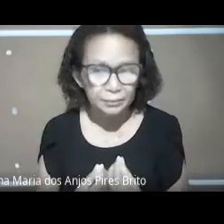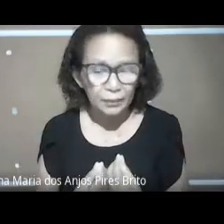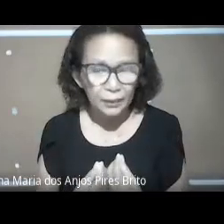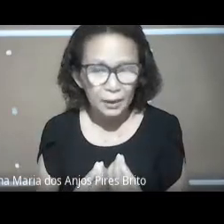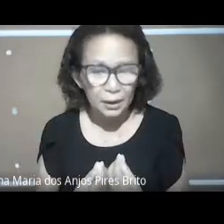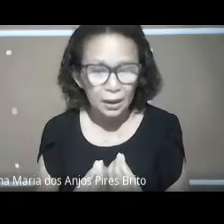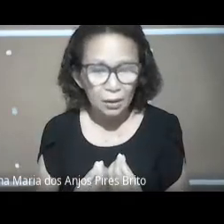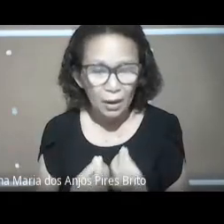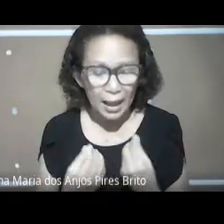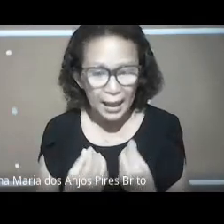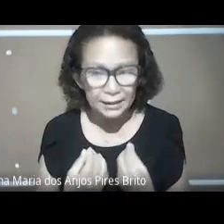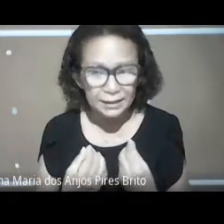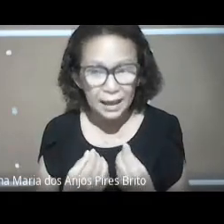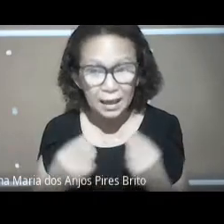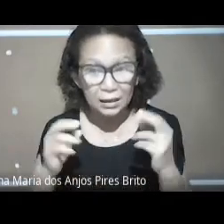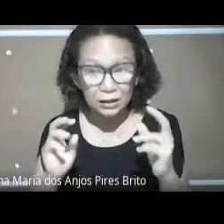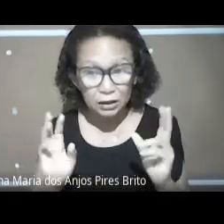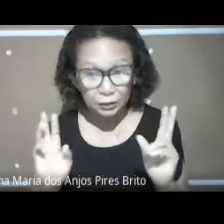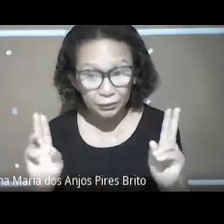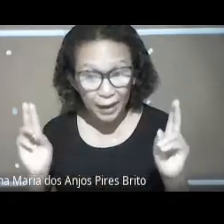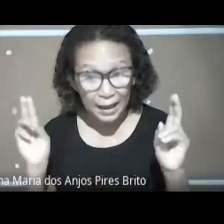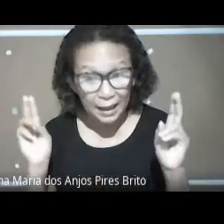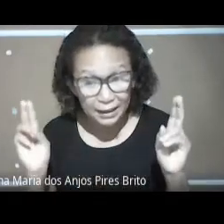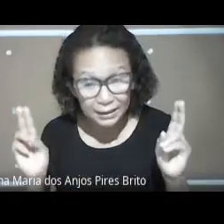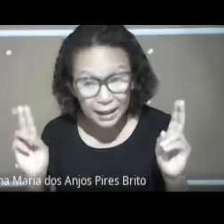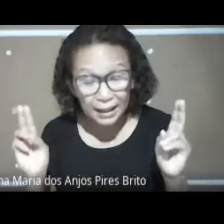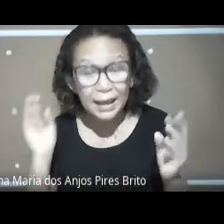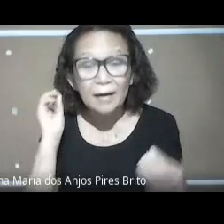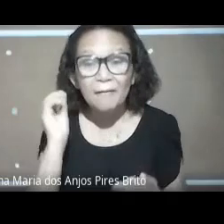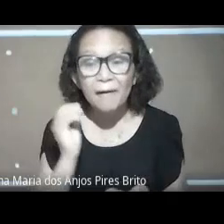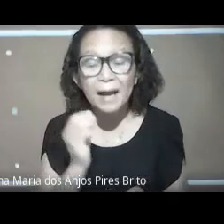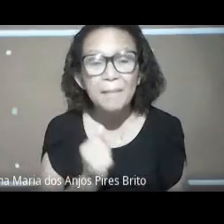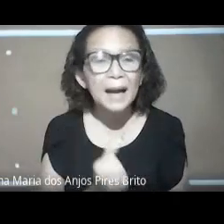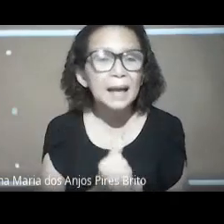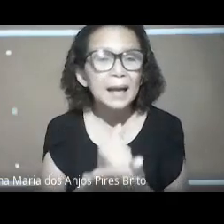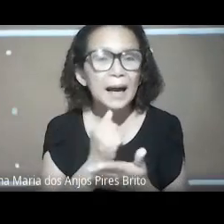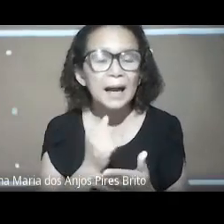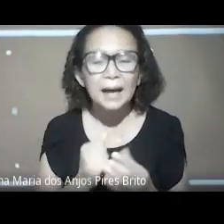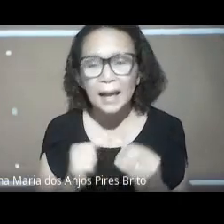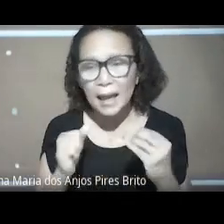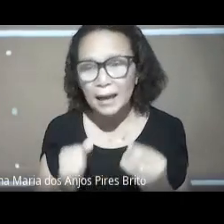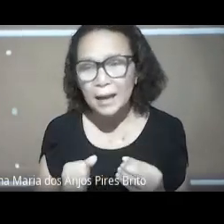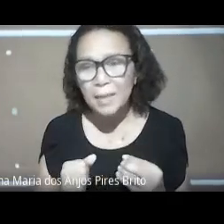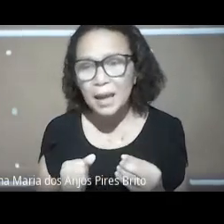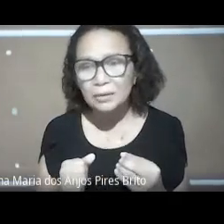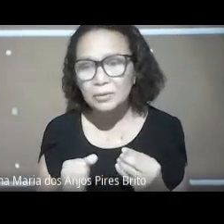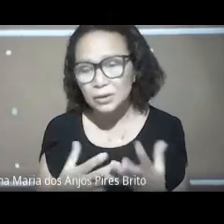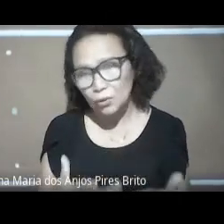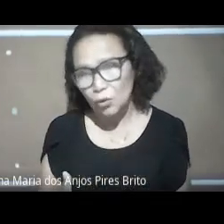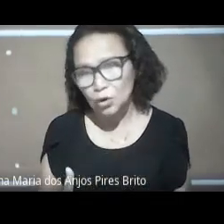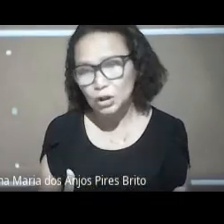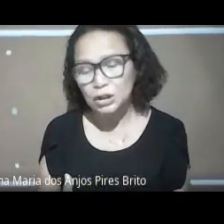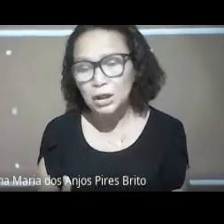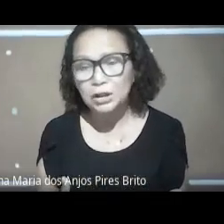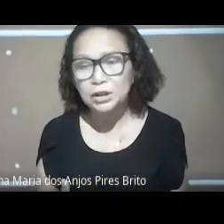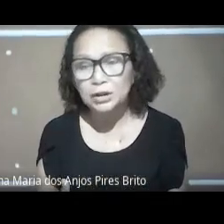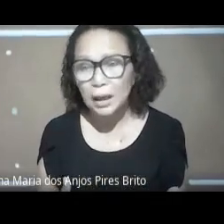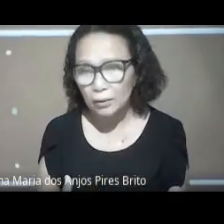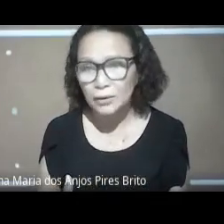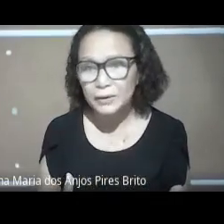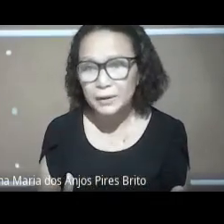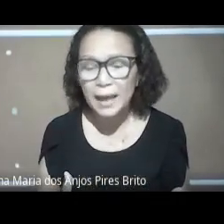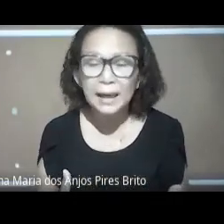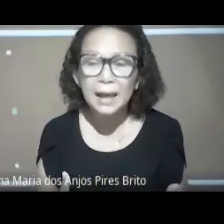dele. Então, essa diferença vai marcar elementos que hoje a